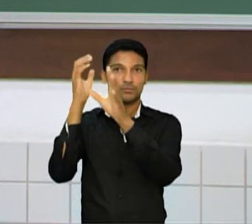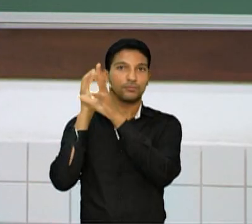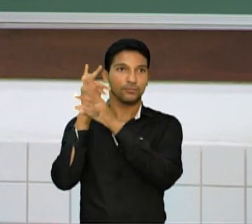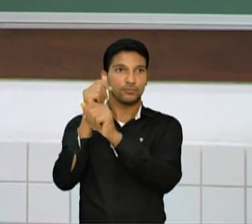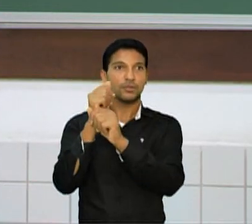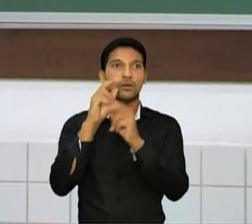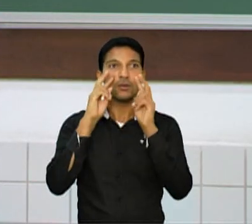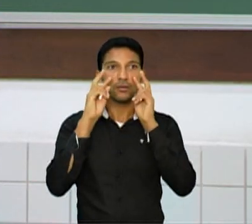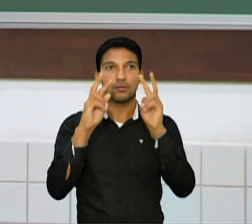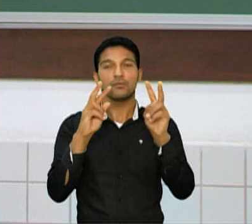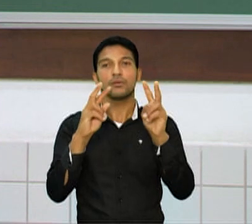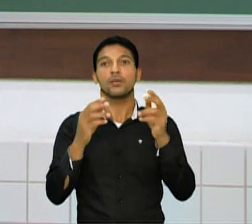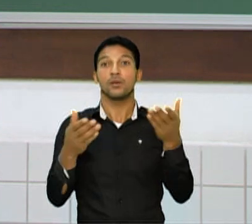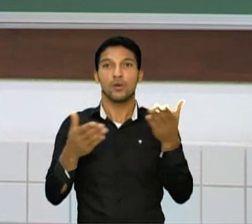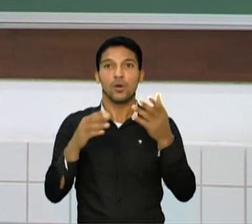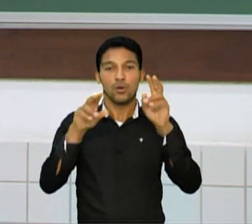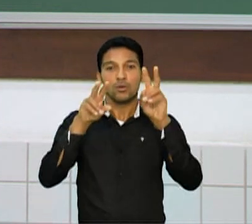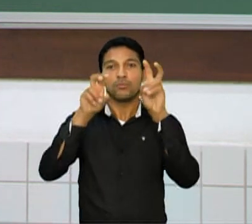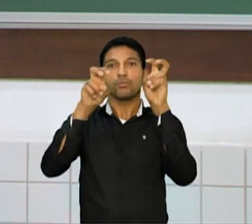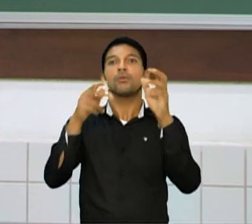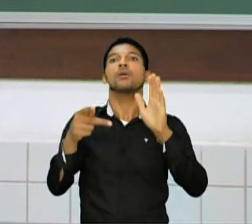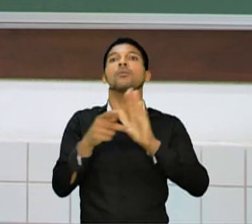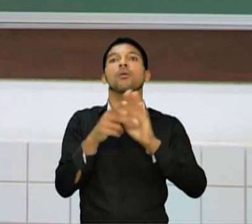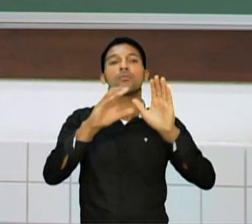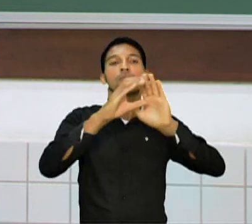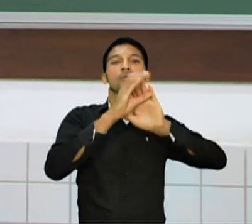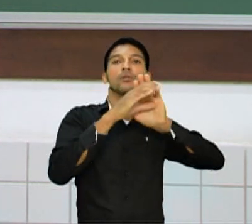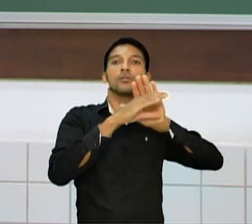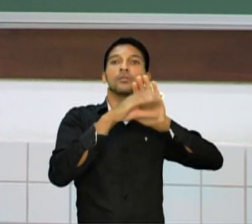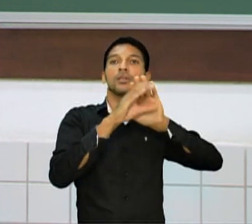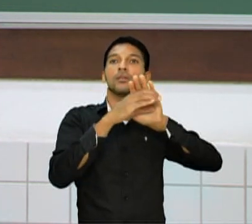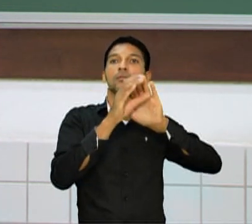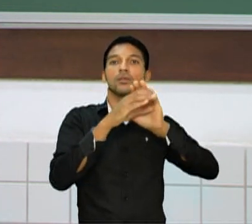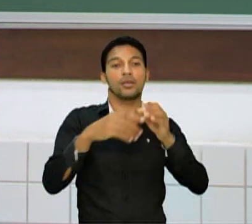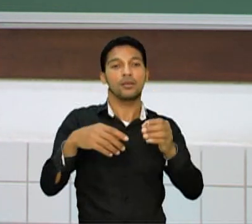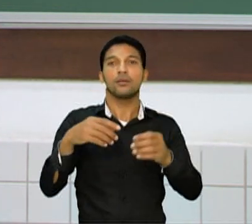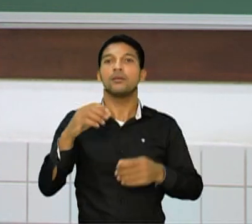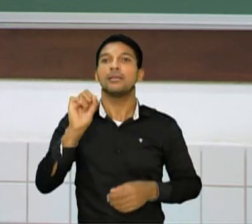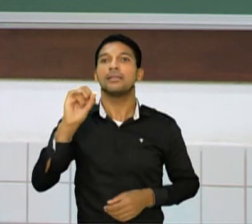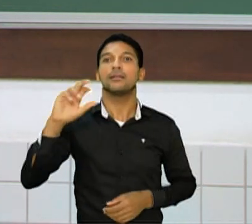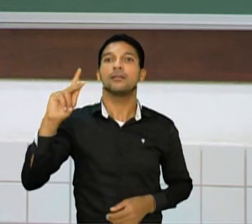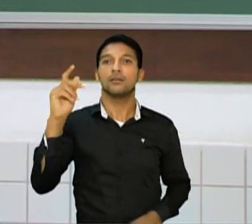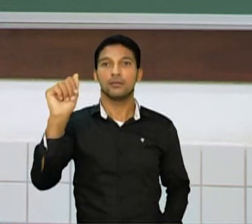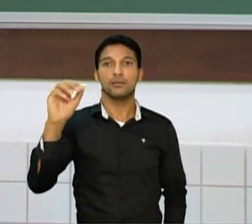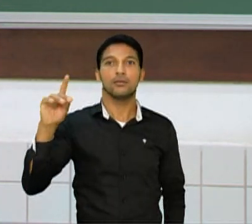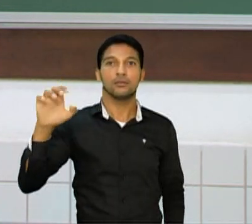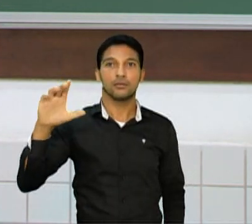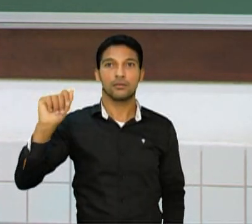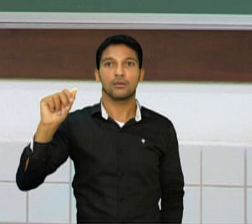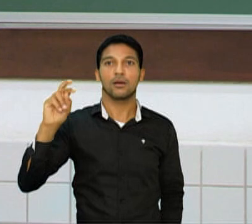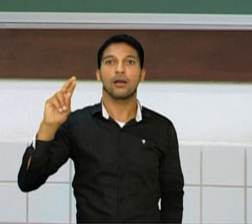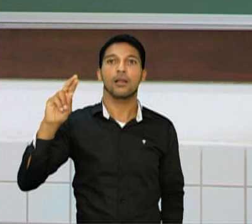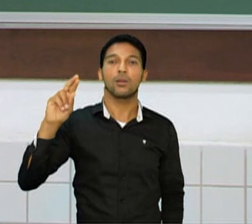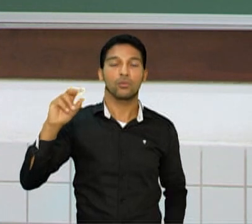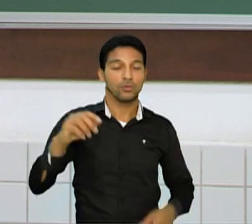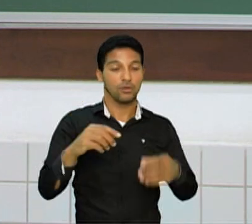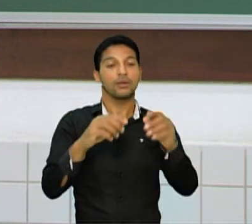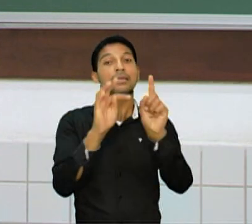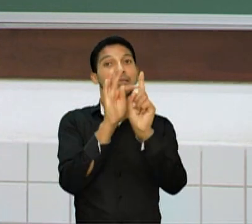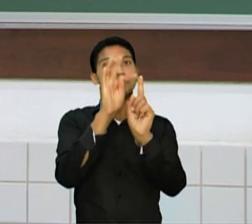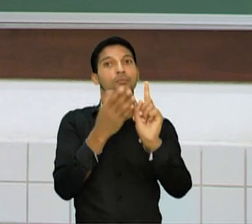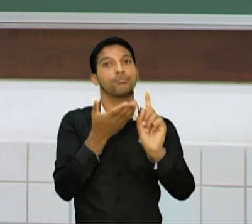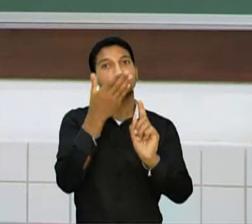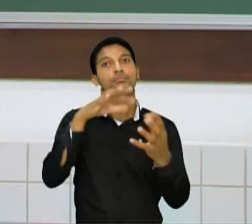como foco o conceito de ilha de calor, as questões ligadas a lixo e a sua utilização e distribuição,